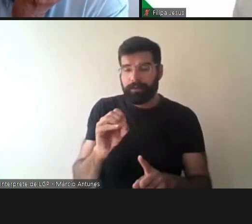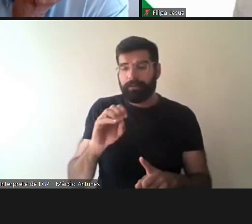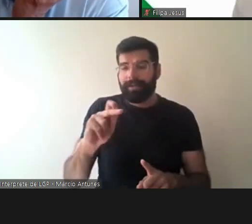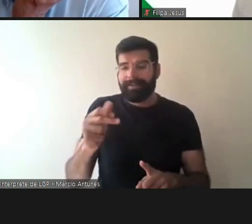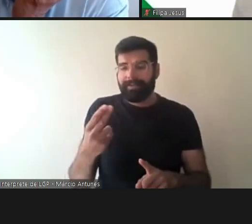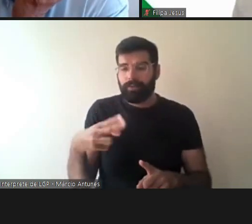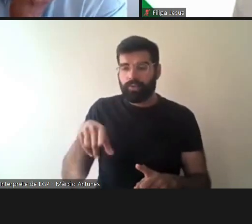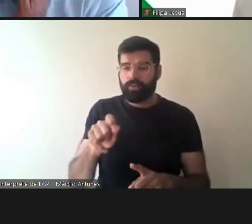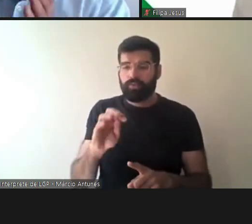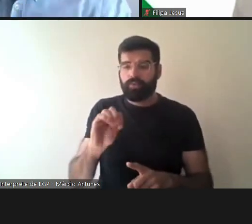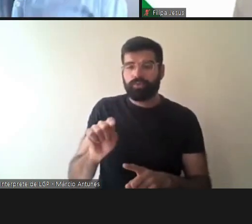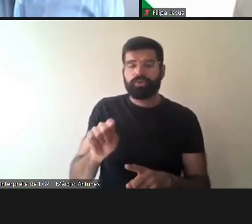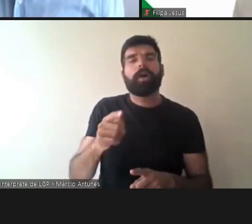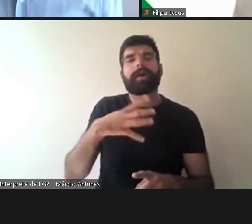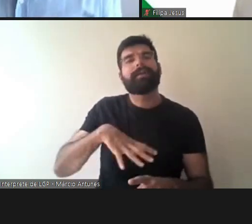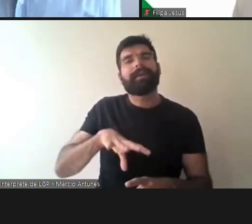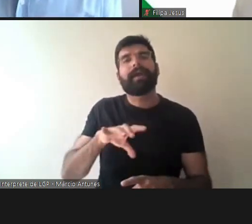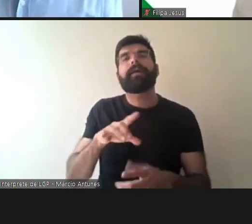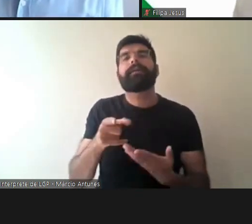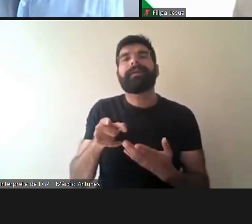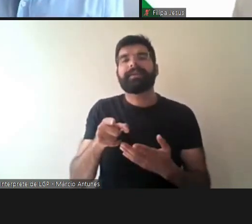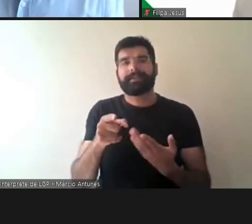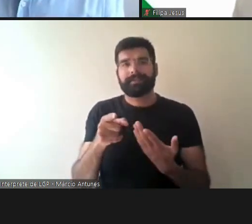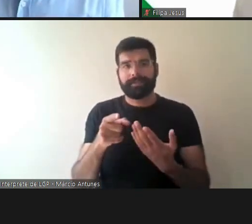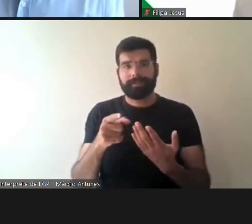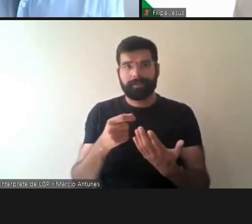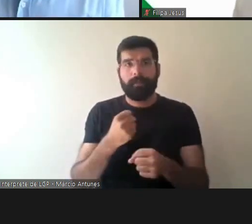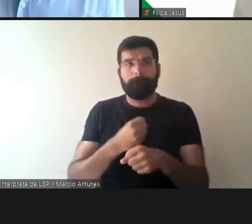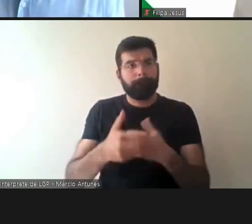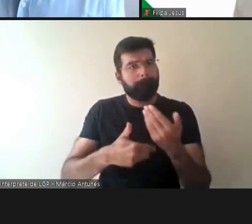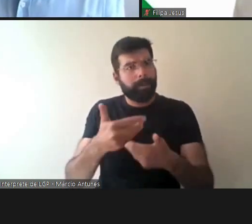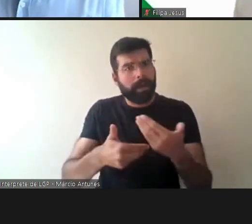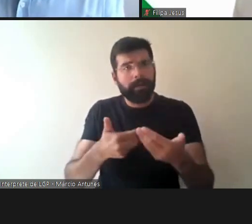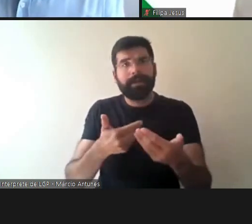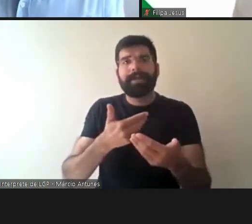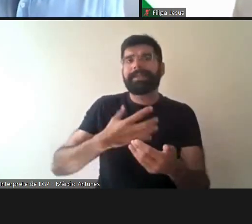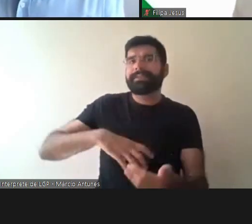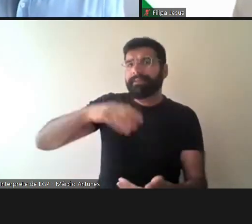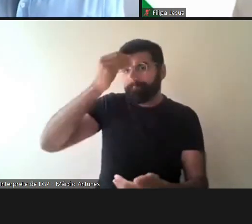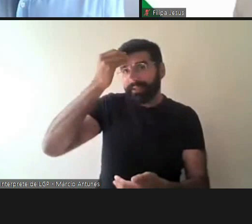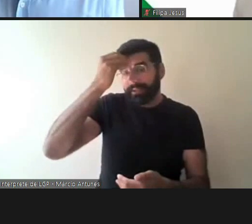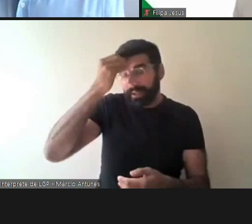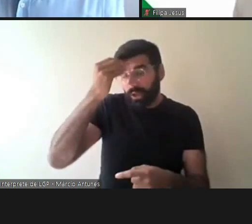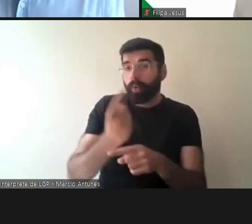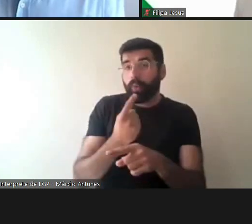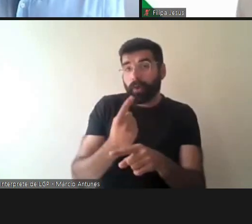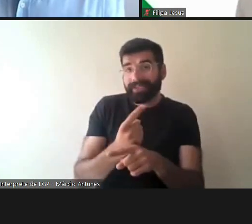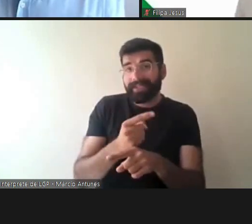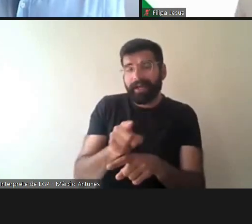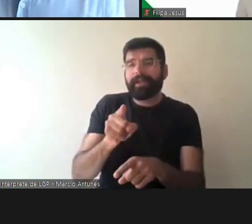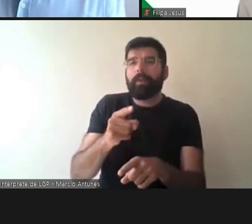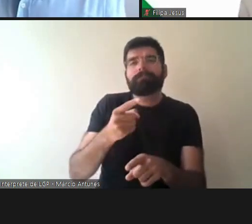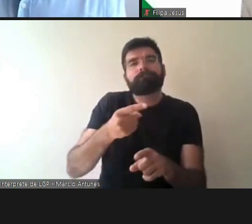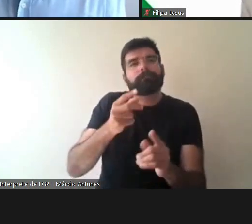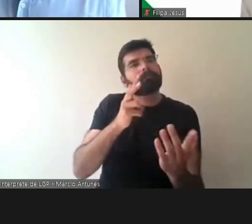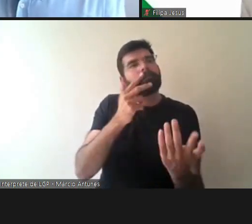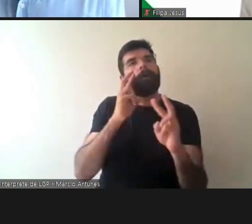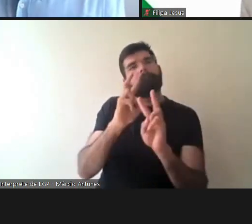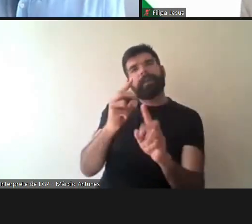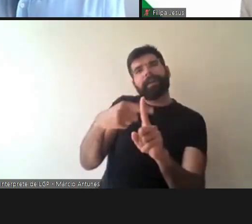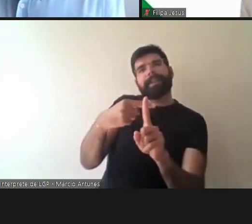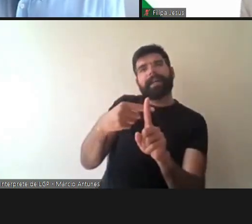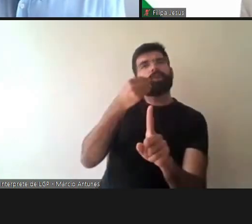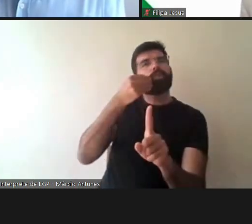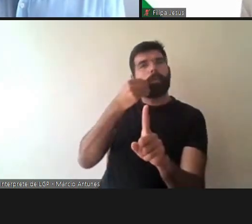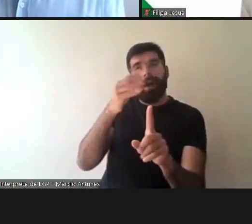pretende operacionalizar esse reconhecimento e aproveitamento de saberes? Portanto, como é que é feito o reconhecimento destas formações? Se calhar